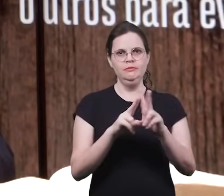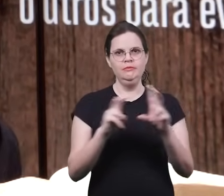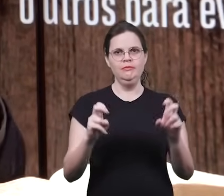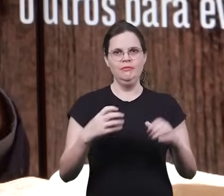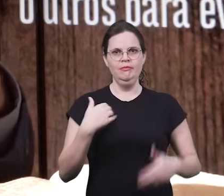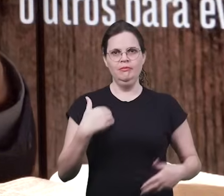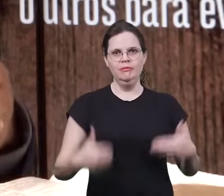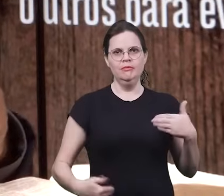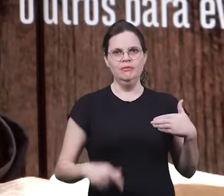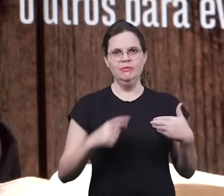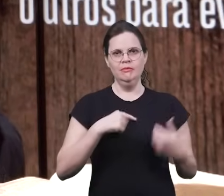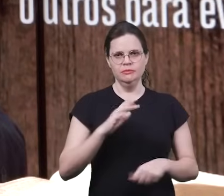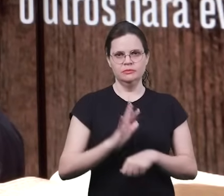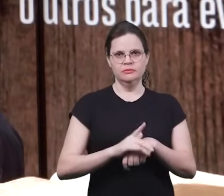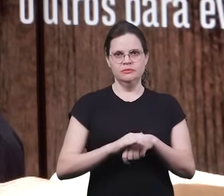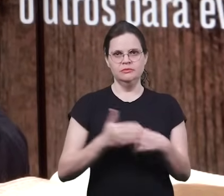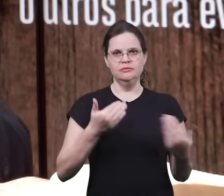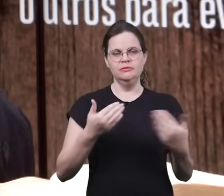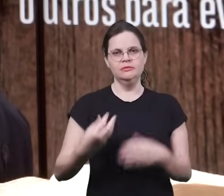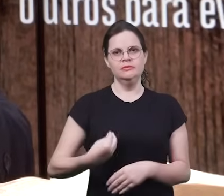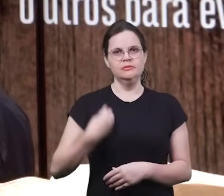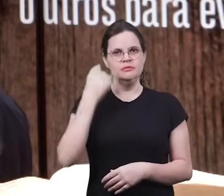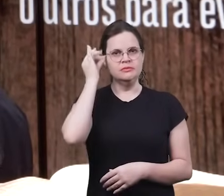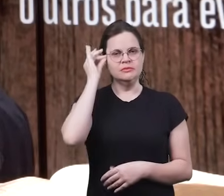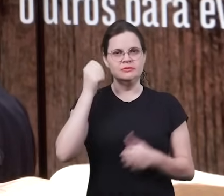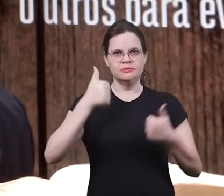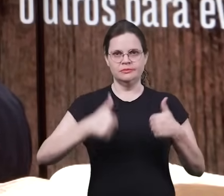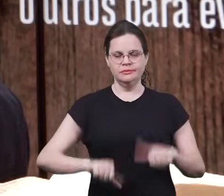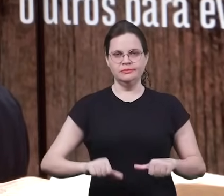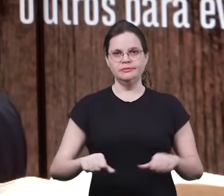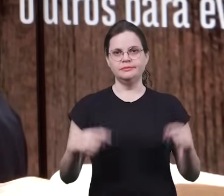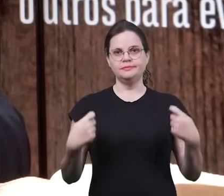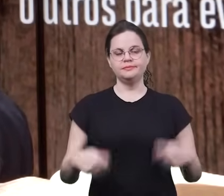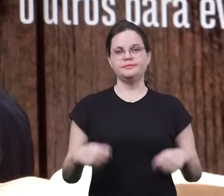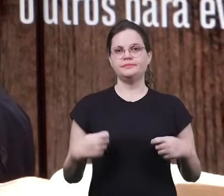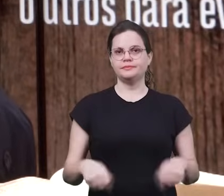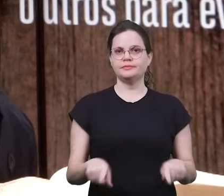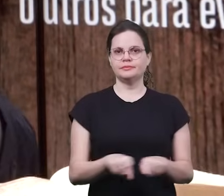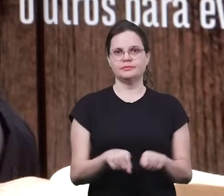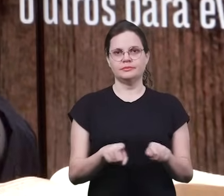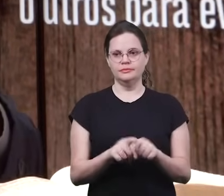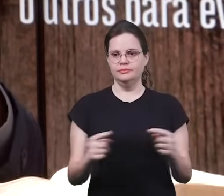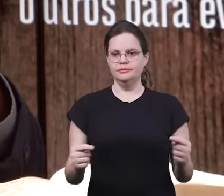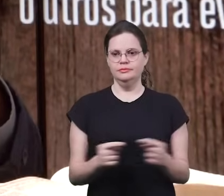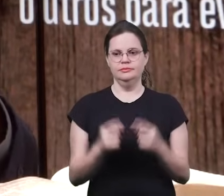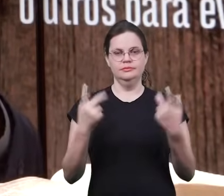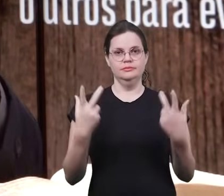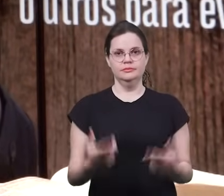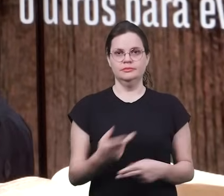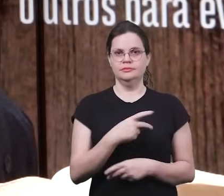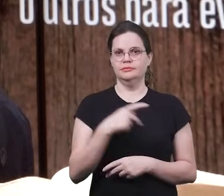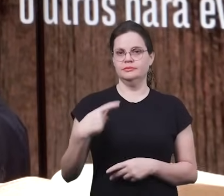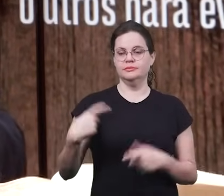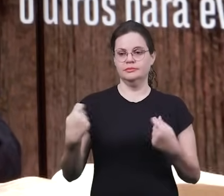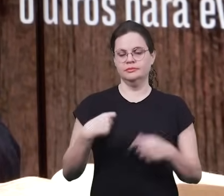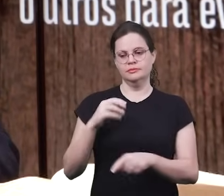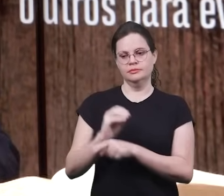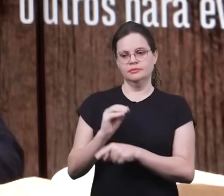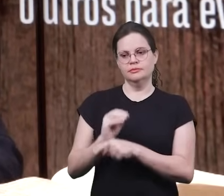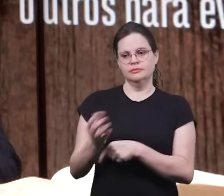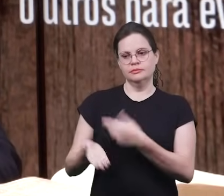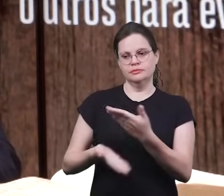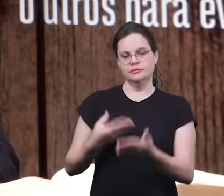né? Que é a enfermidade espiritual. Então, o pastor ele tem que estar sempre levando o rebanho a ter uma vida saudável, uma vida